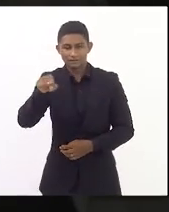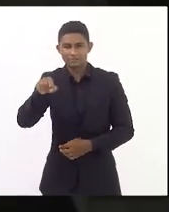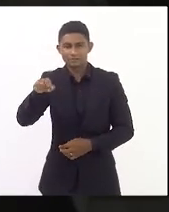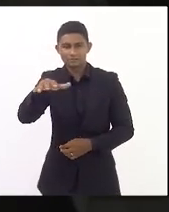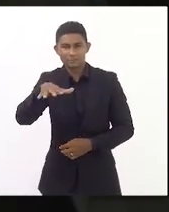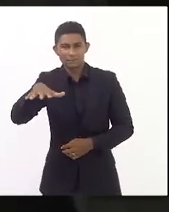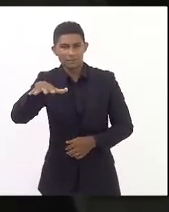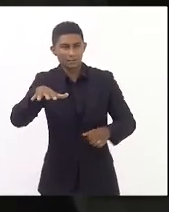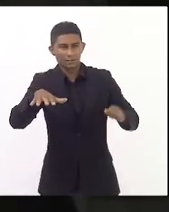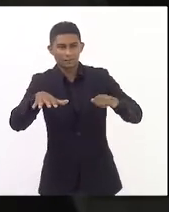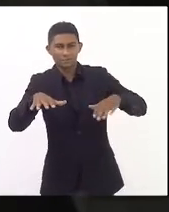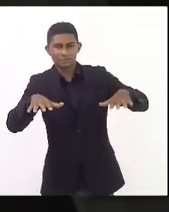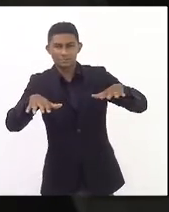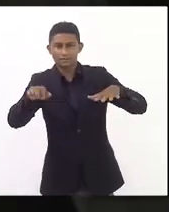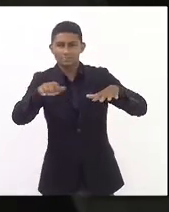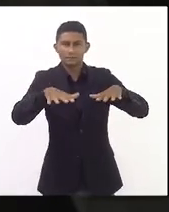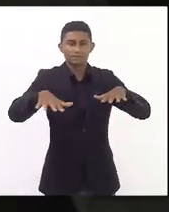que